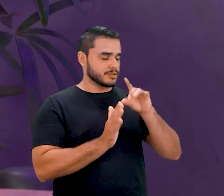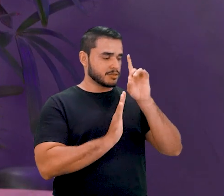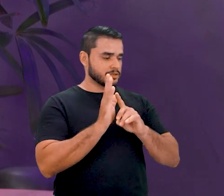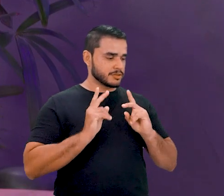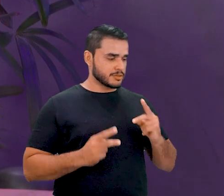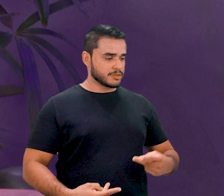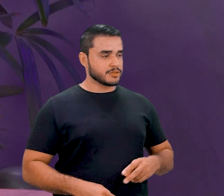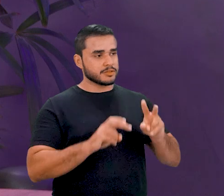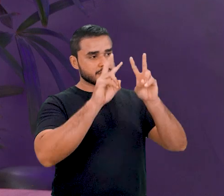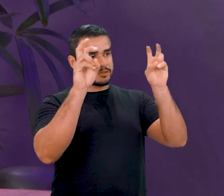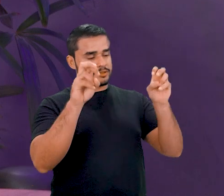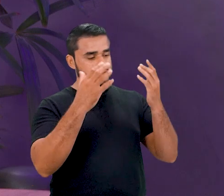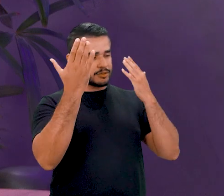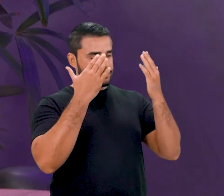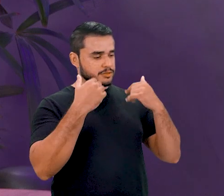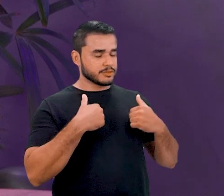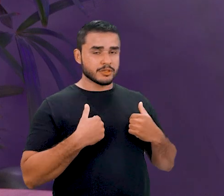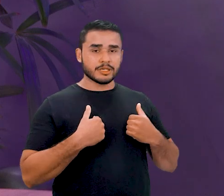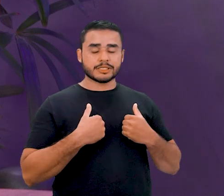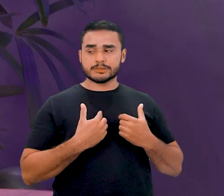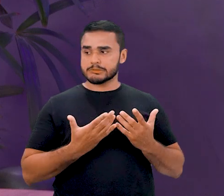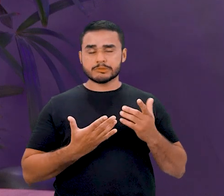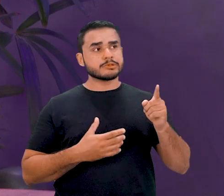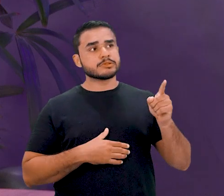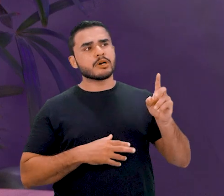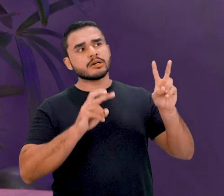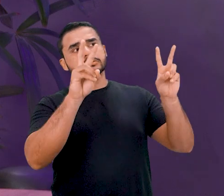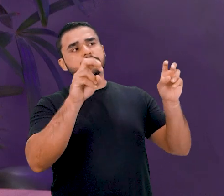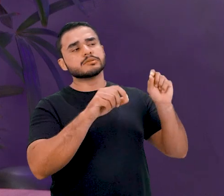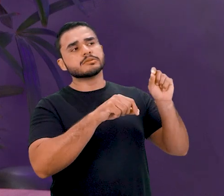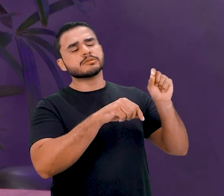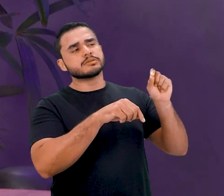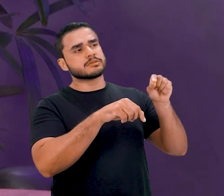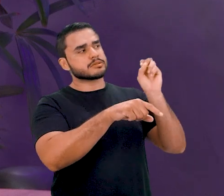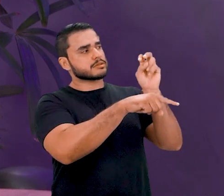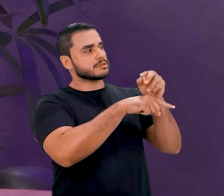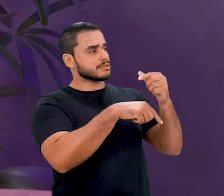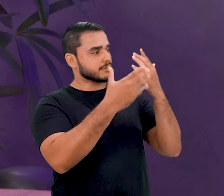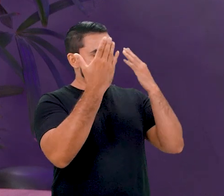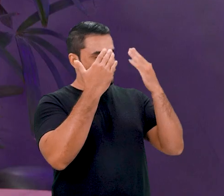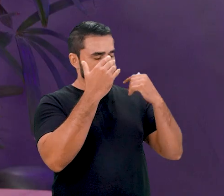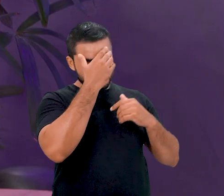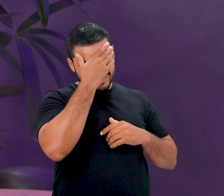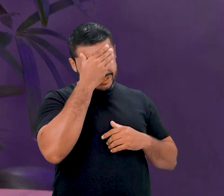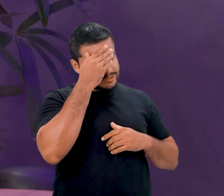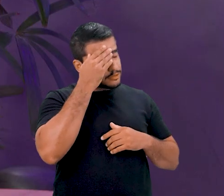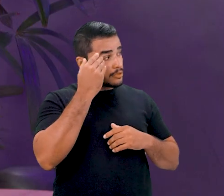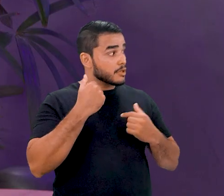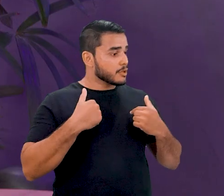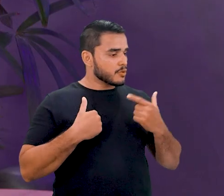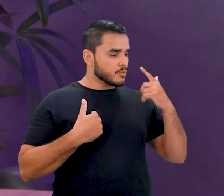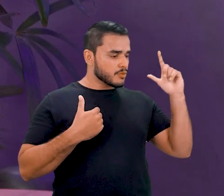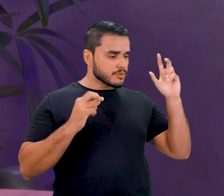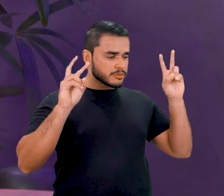cargo não é de psicóloga. E eu só sei ser psicóloga. Eu não sei ser outra coisa. Mas eu tive que abrir mão,